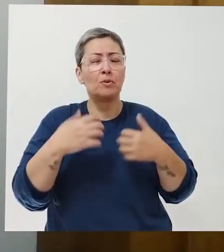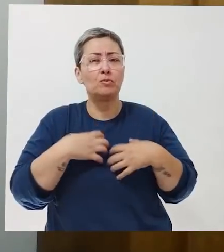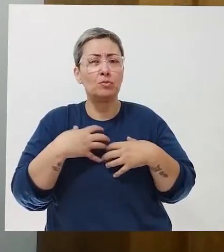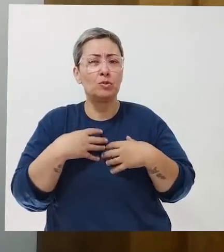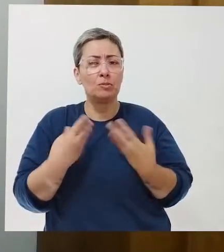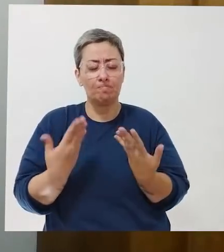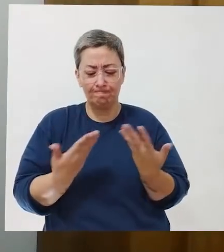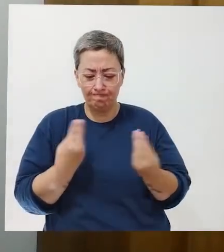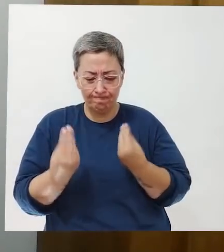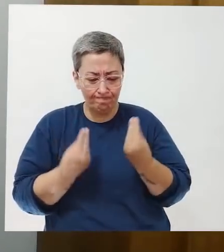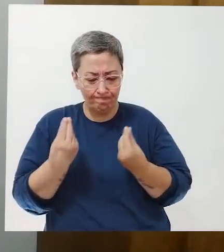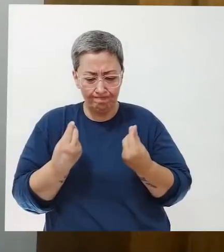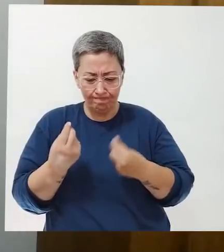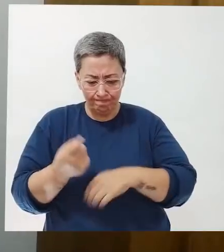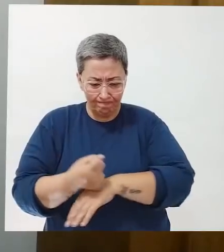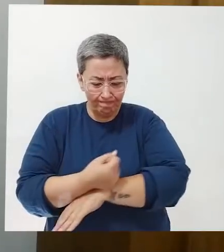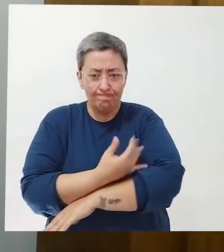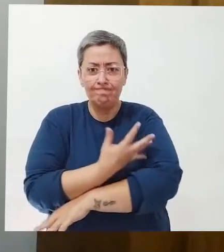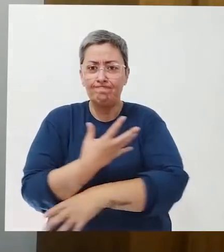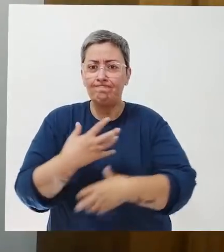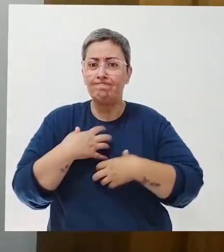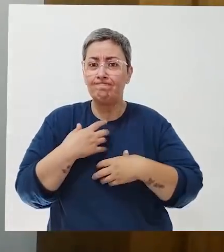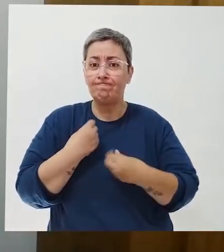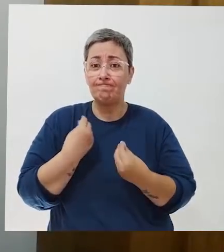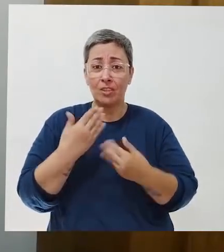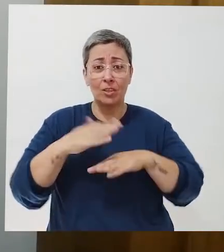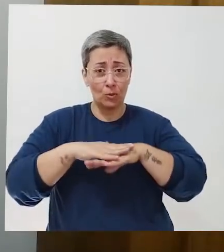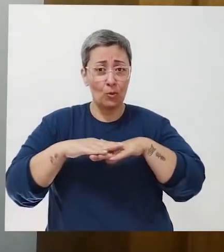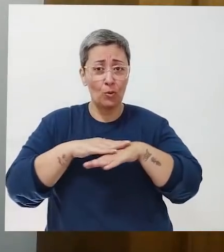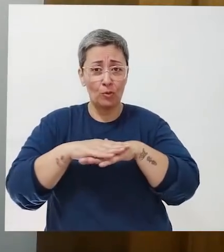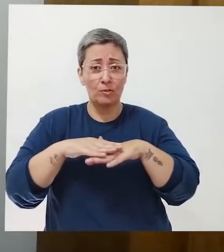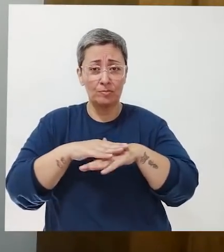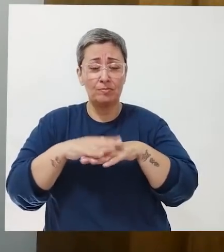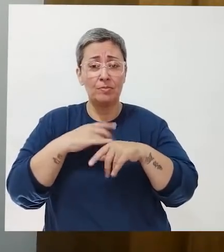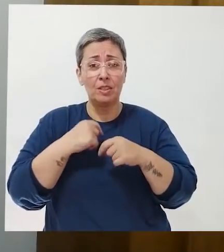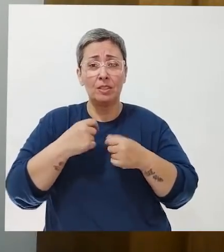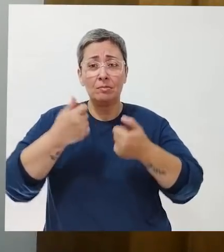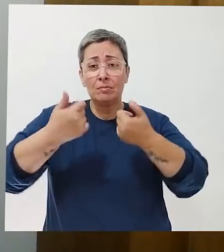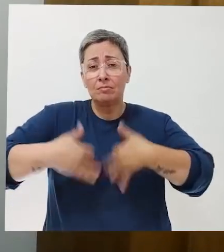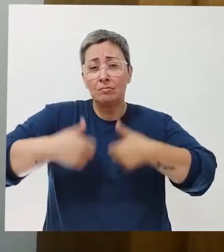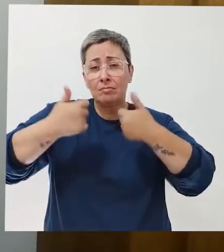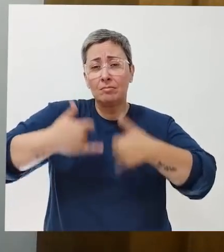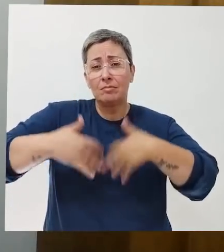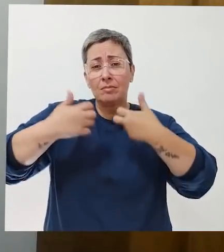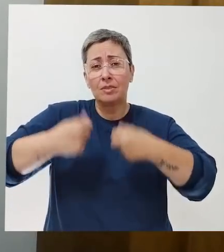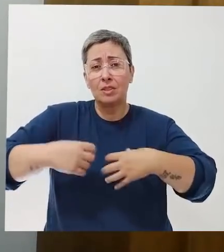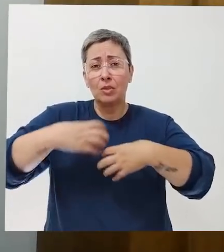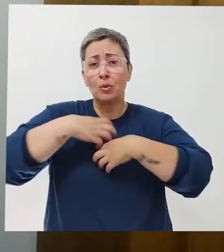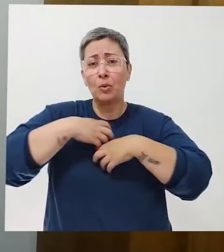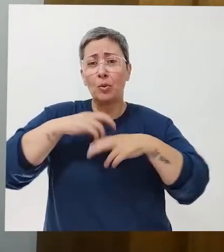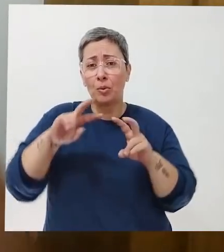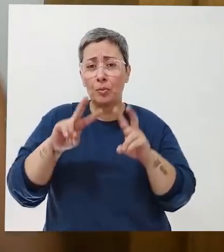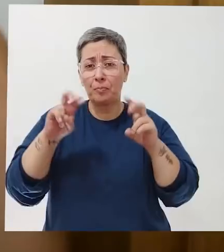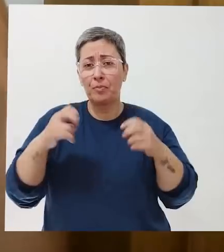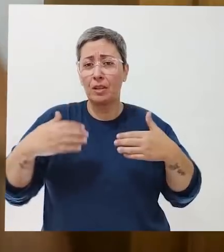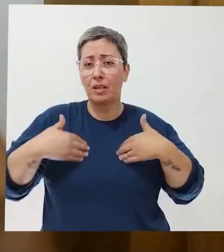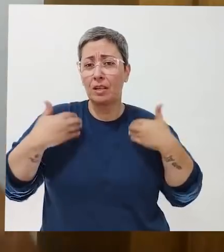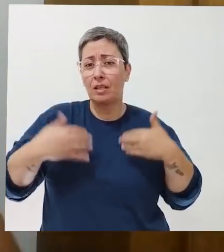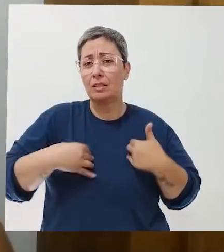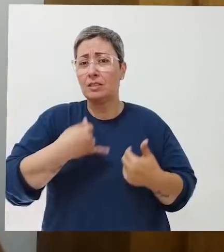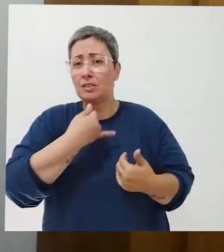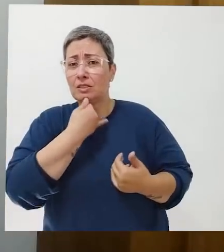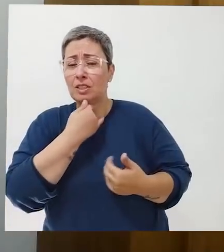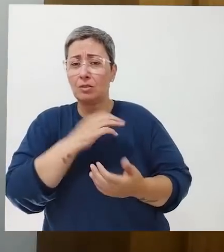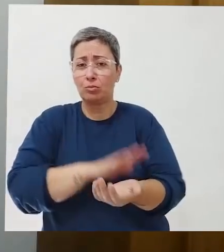de lidar com os nossos sentimentos é conversando? É isso mesmo, falar dos nossos sentimentos, como alegria,